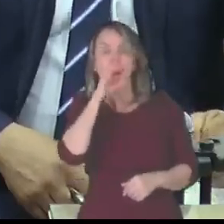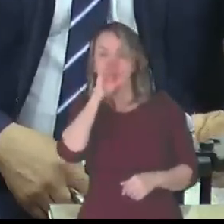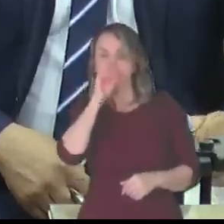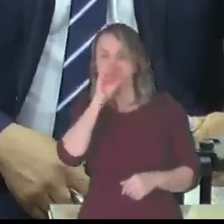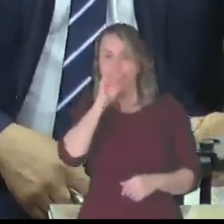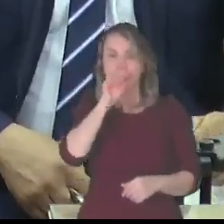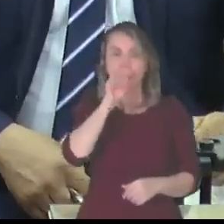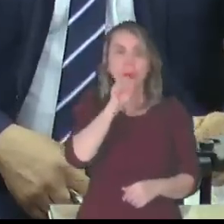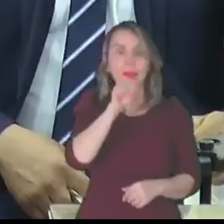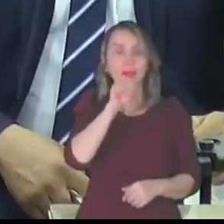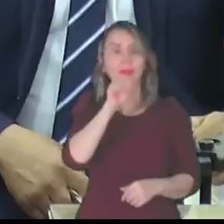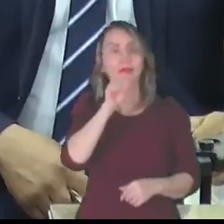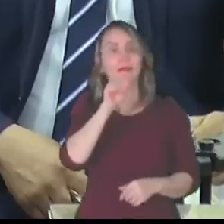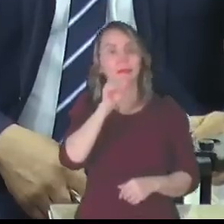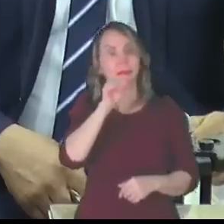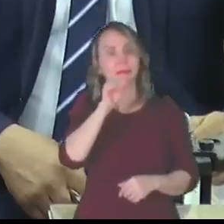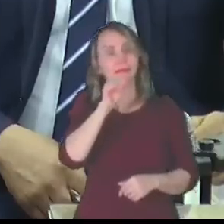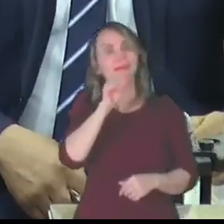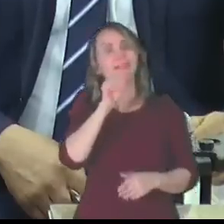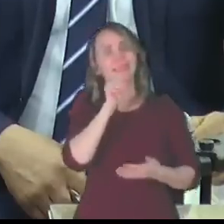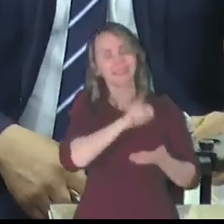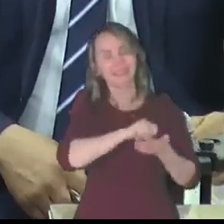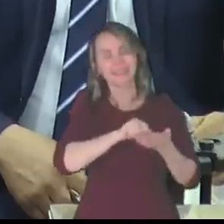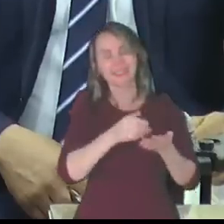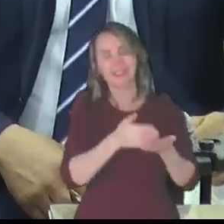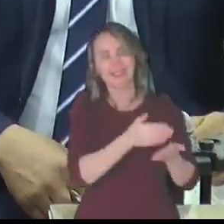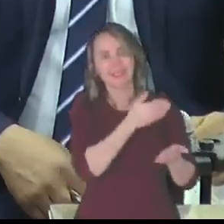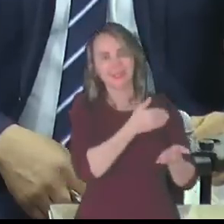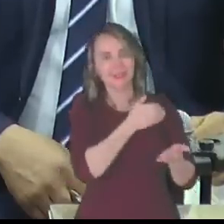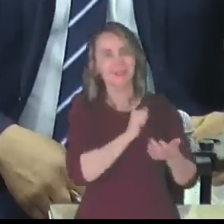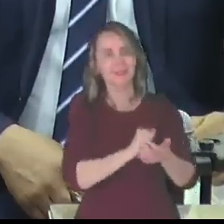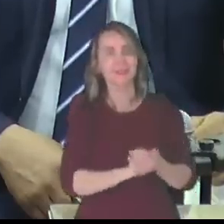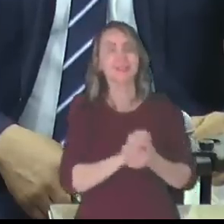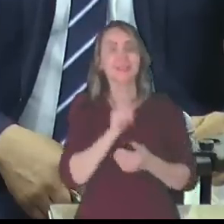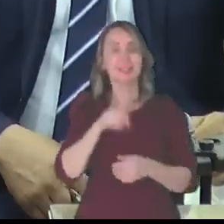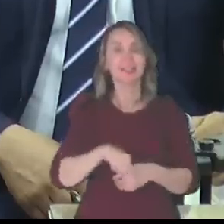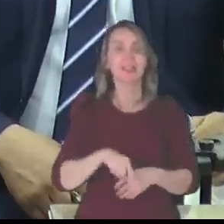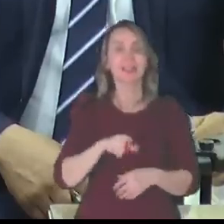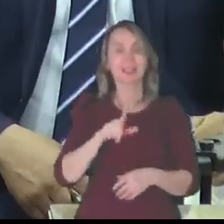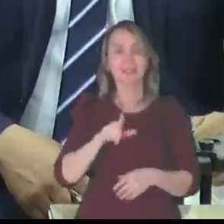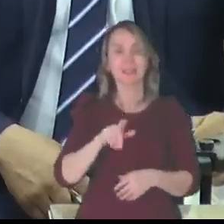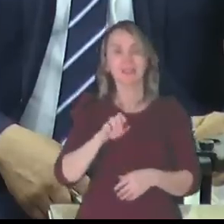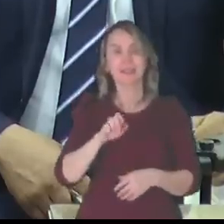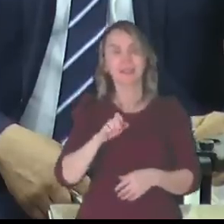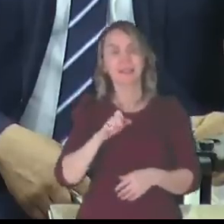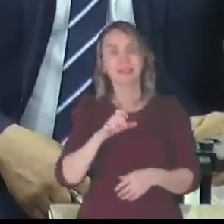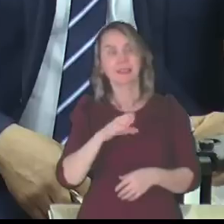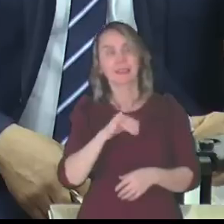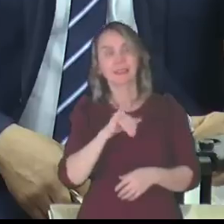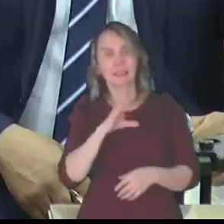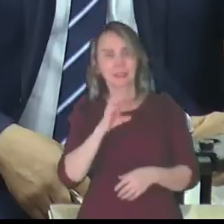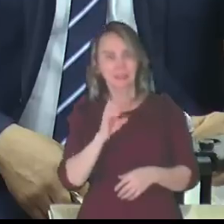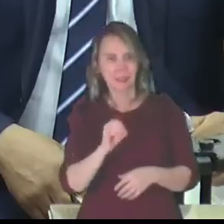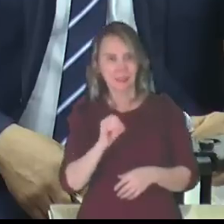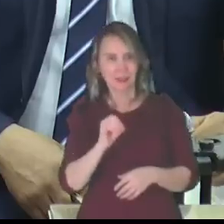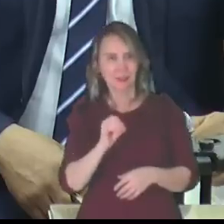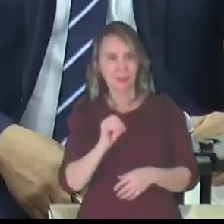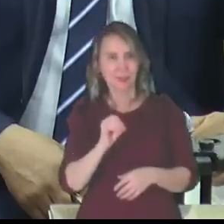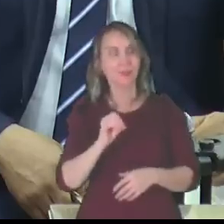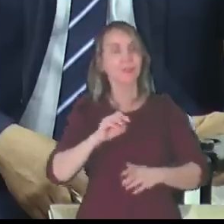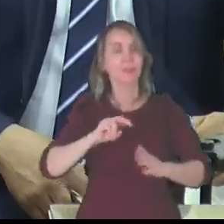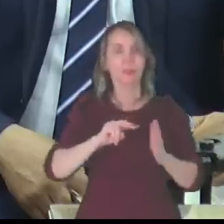isso chama silêncio Divina é orar com a Bíblia é pegar o texto bíblico e apresentar